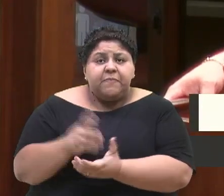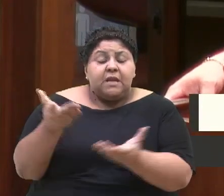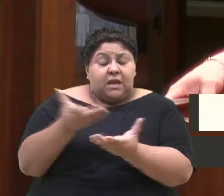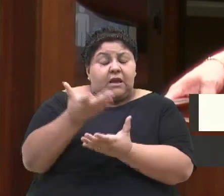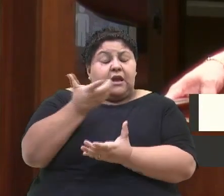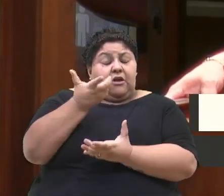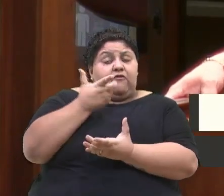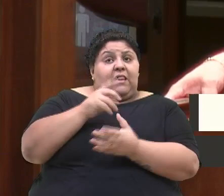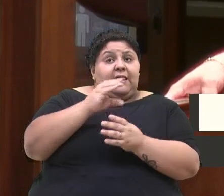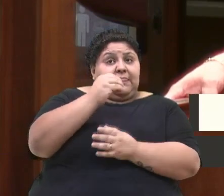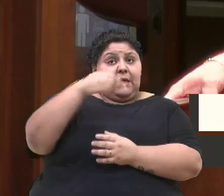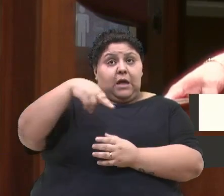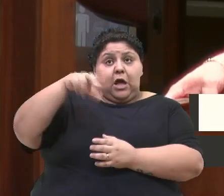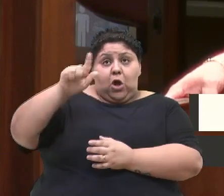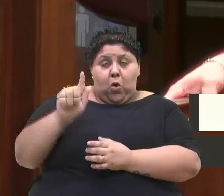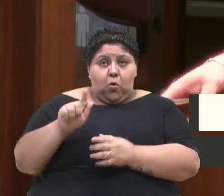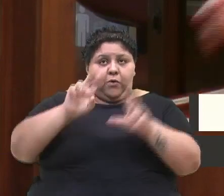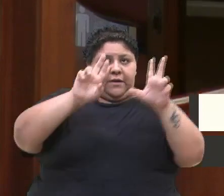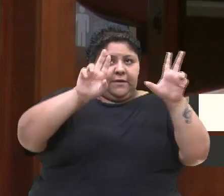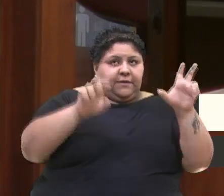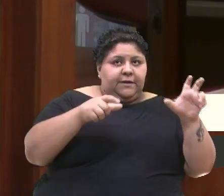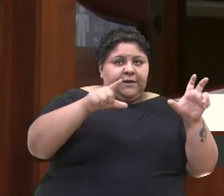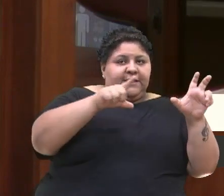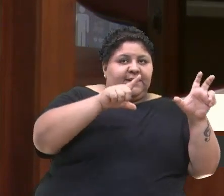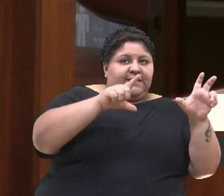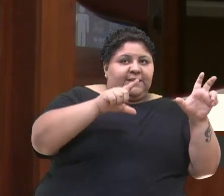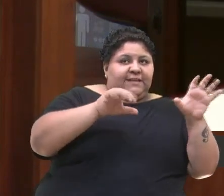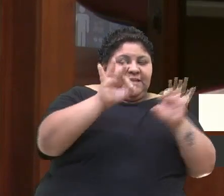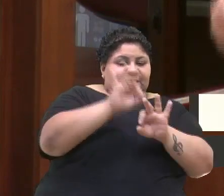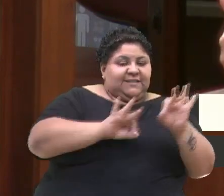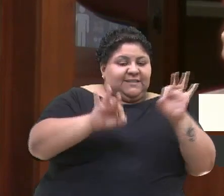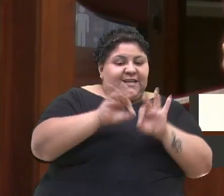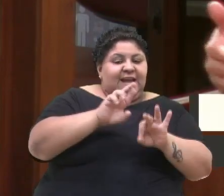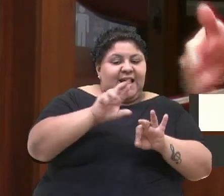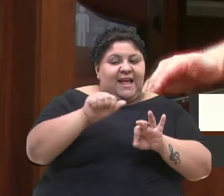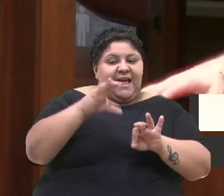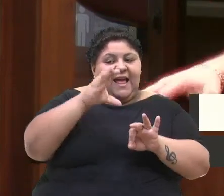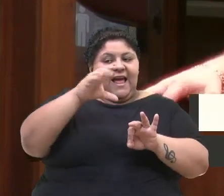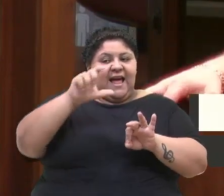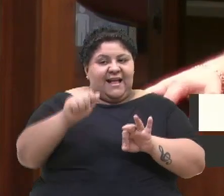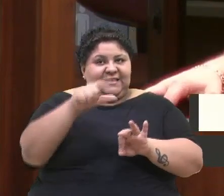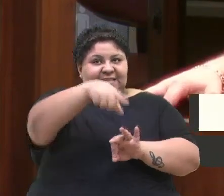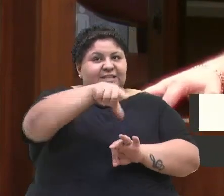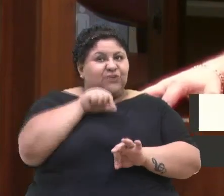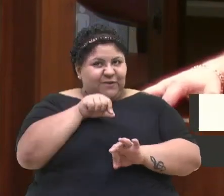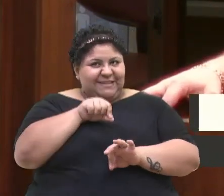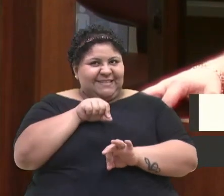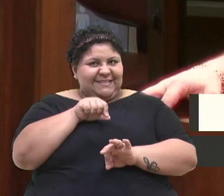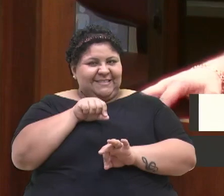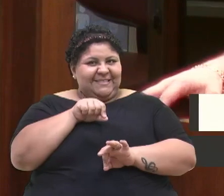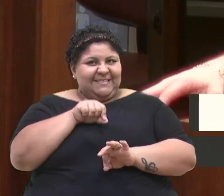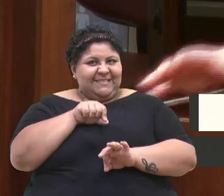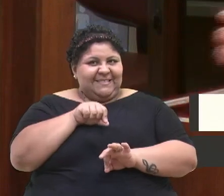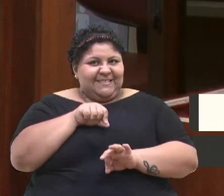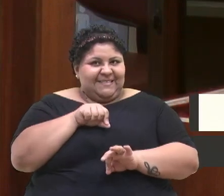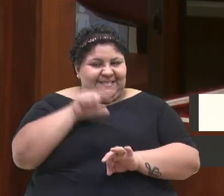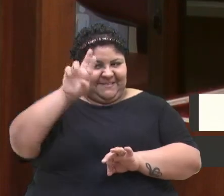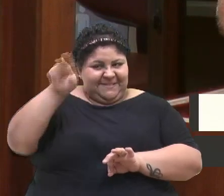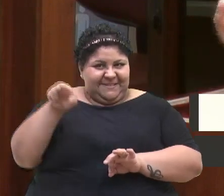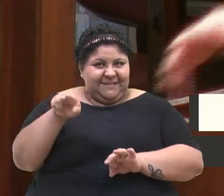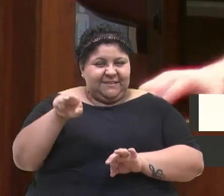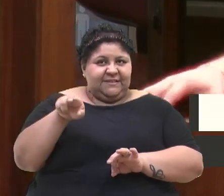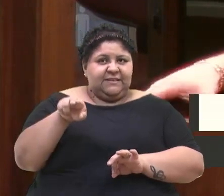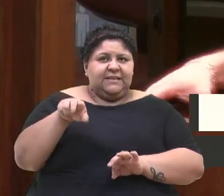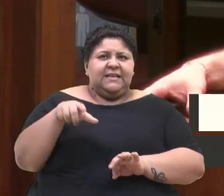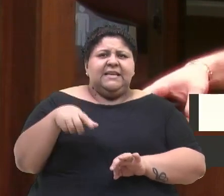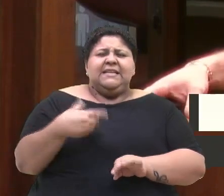Definida, de tantos animais que eles ajudam nessas condições, eles estão contraindo uma dívida